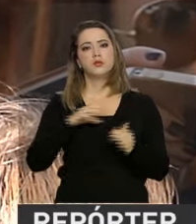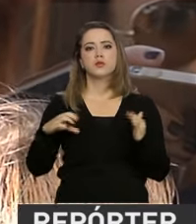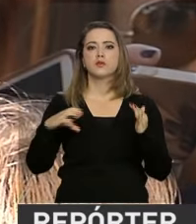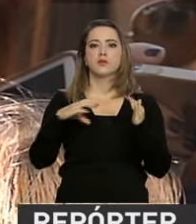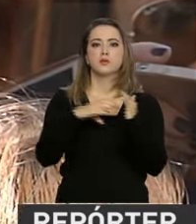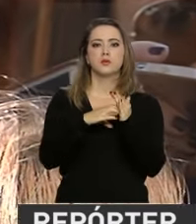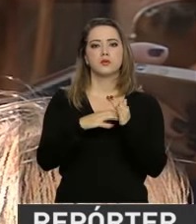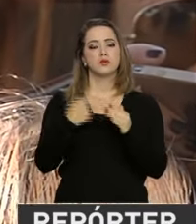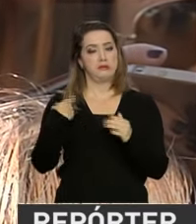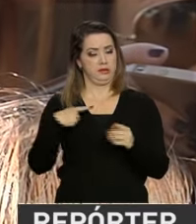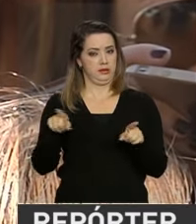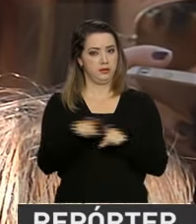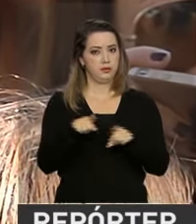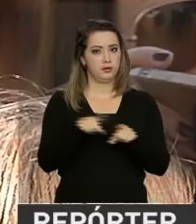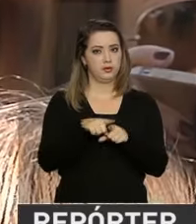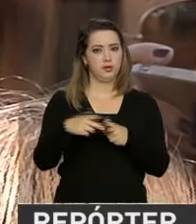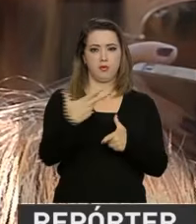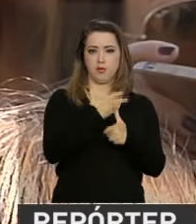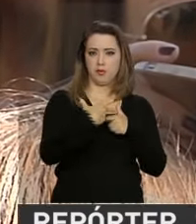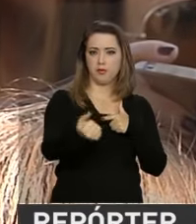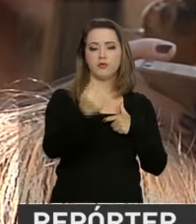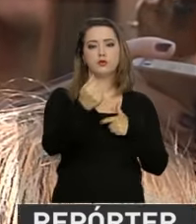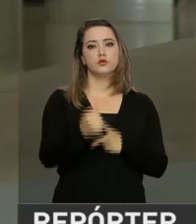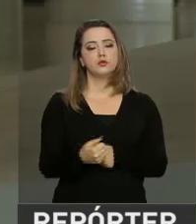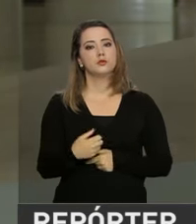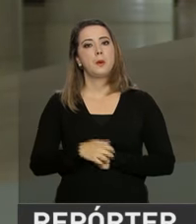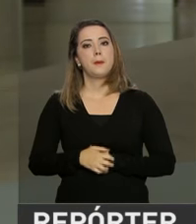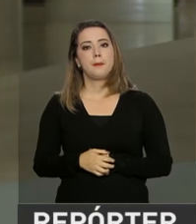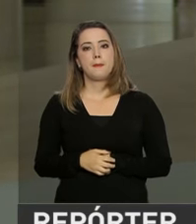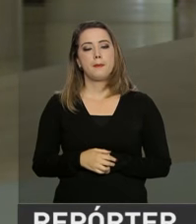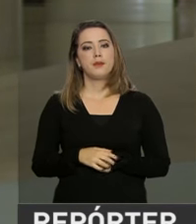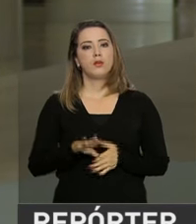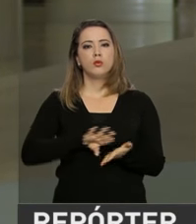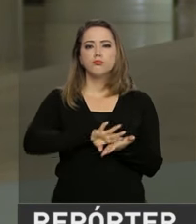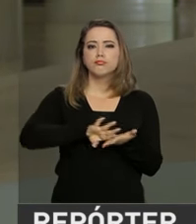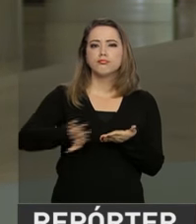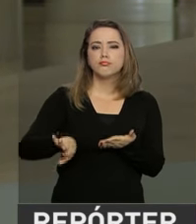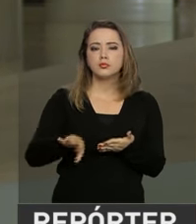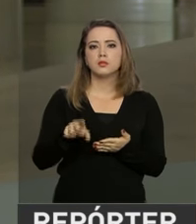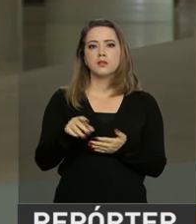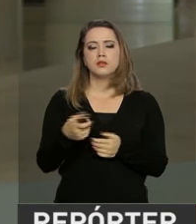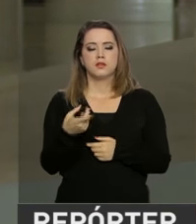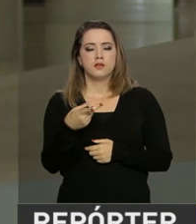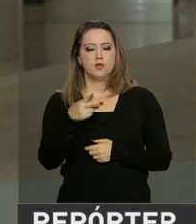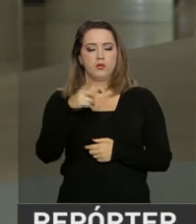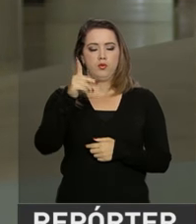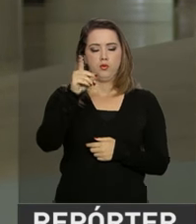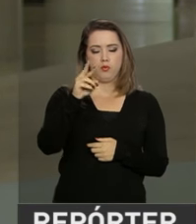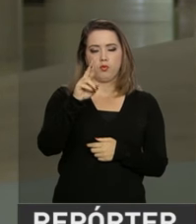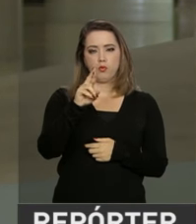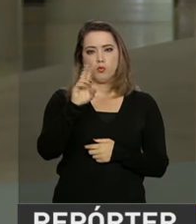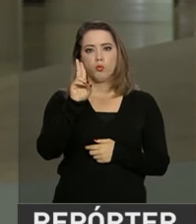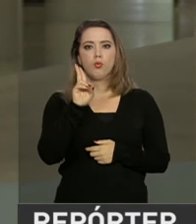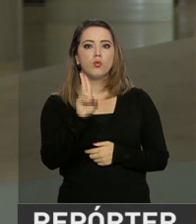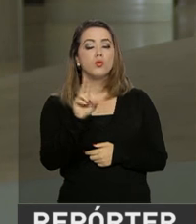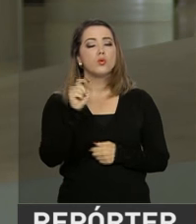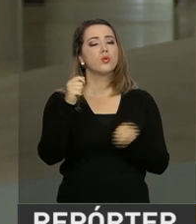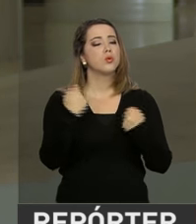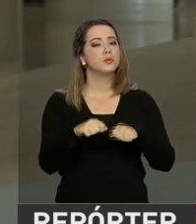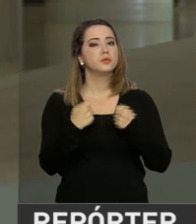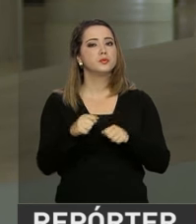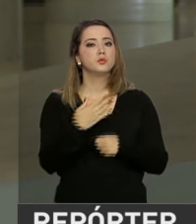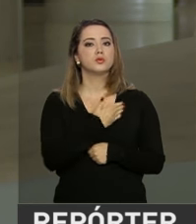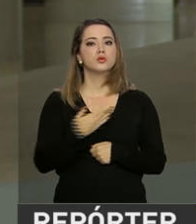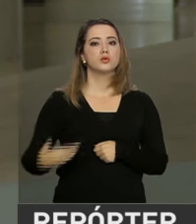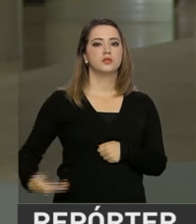importante nessa matéria, que é fundamental para essa rearrumação da economia. A desvinculação de receitas da União permite ao governo fazer a execução do